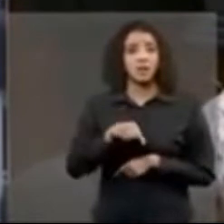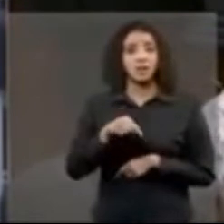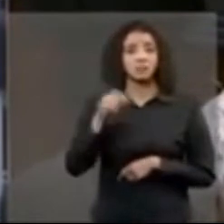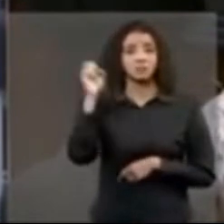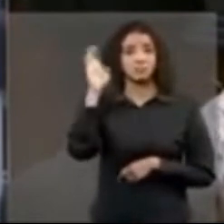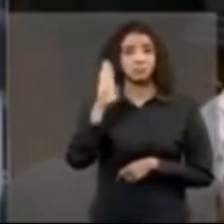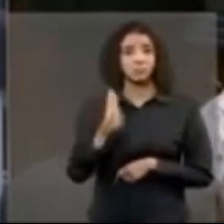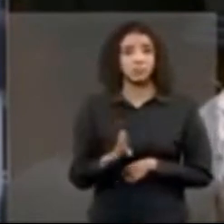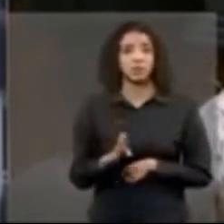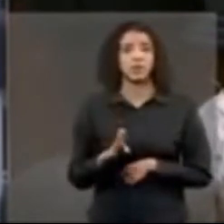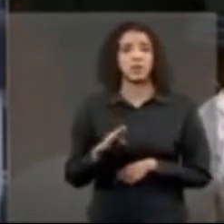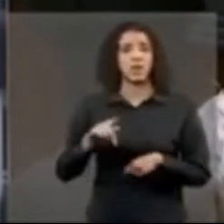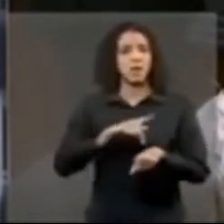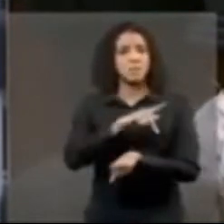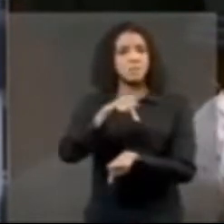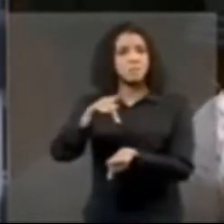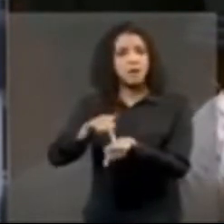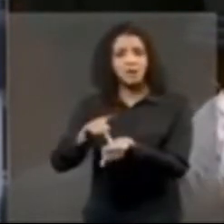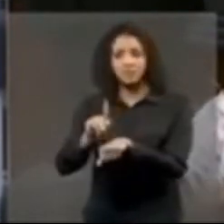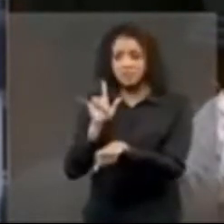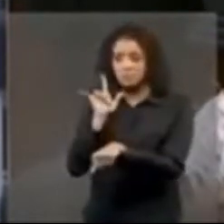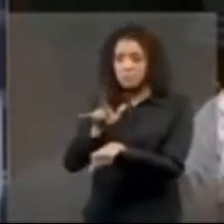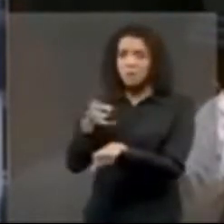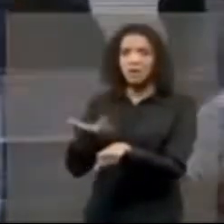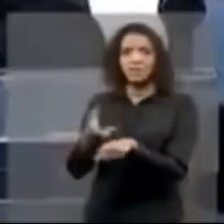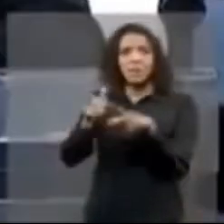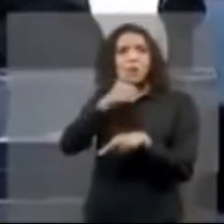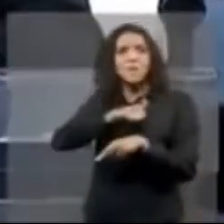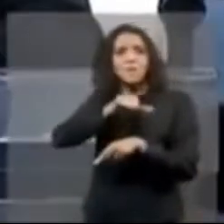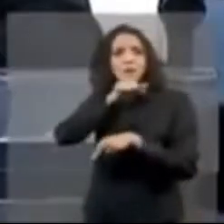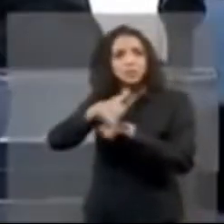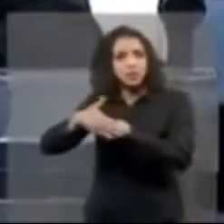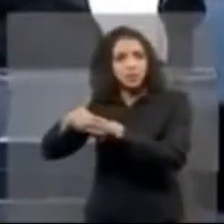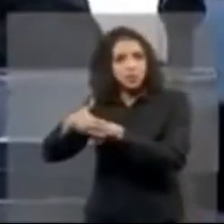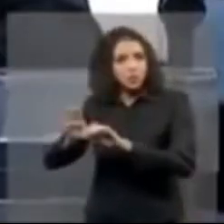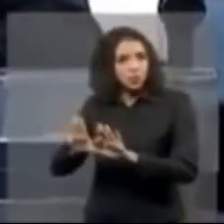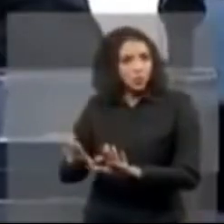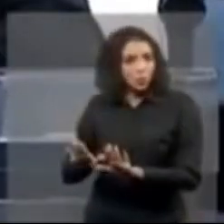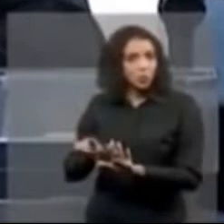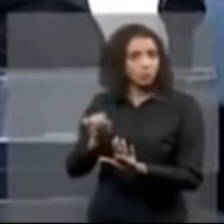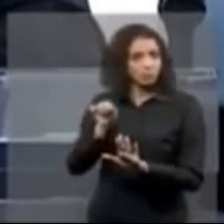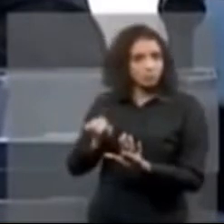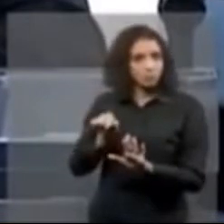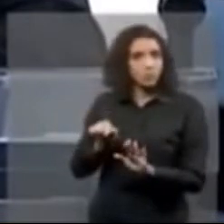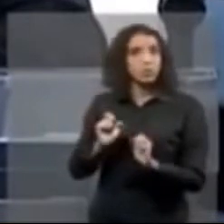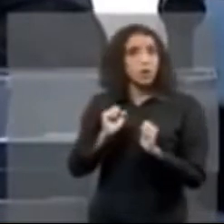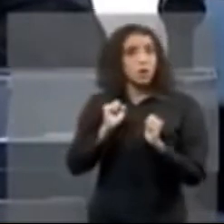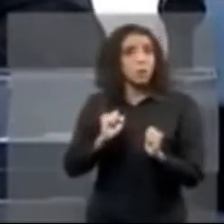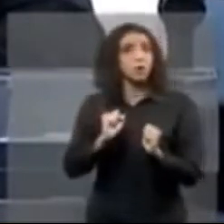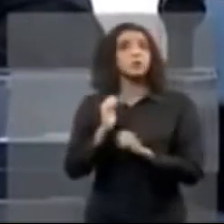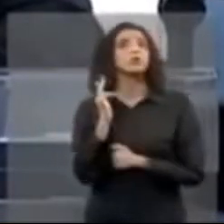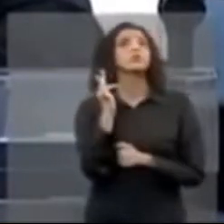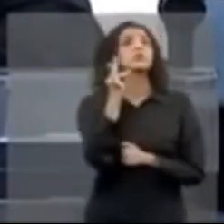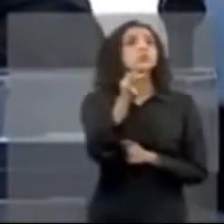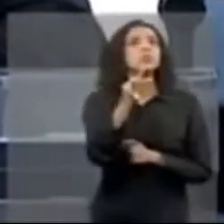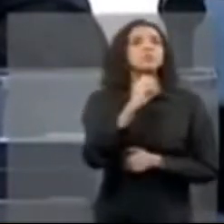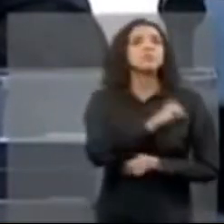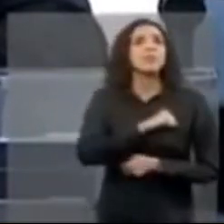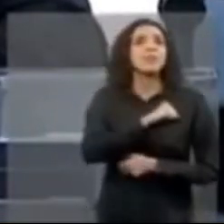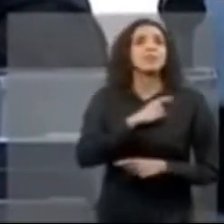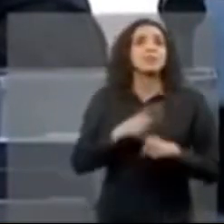pátria amada, mãe gentil, sentirá falta da alegria e do sorriso desses filhos que ela não deixou